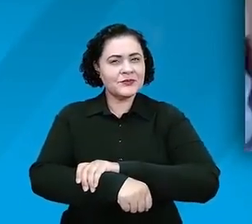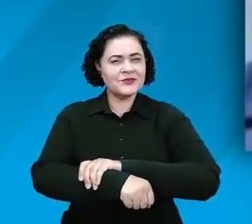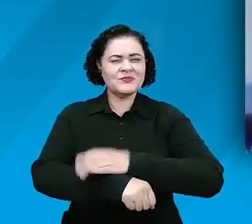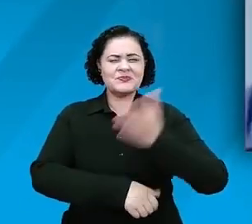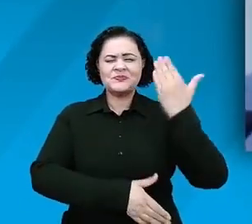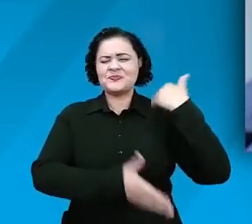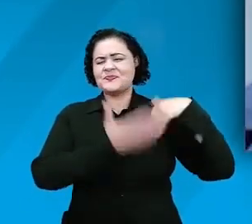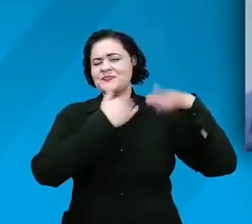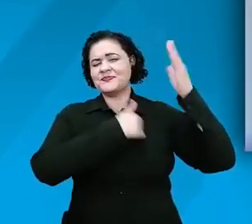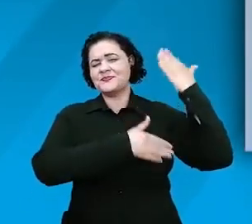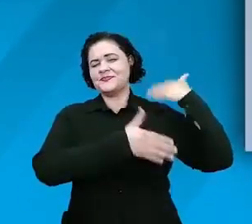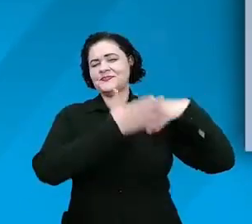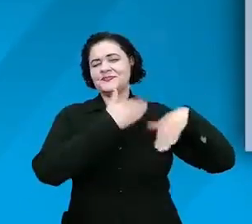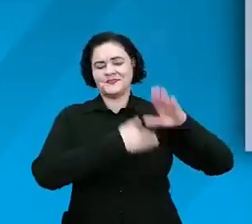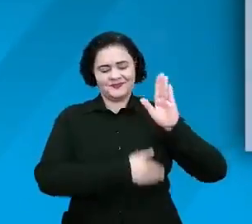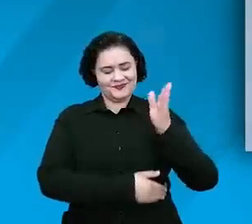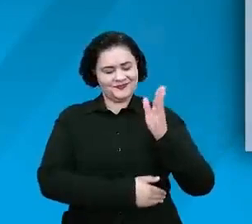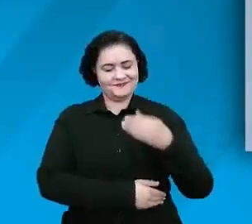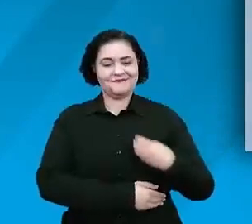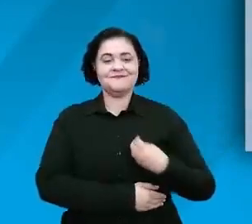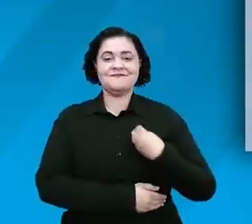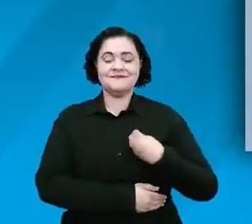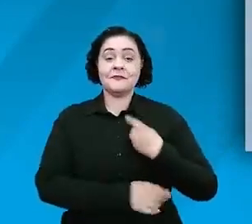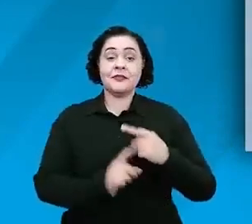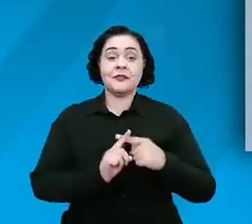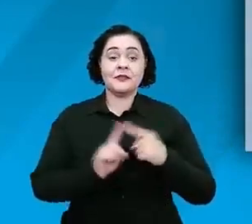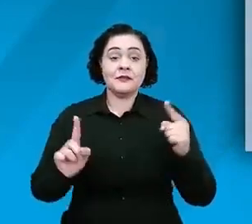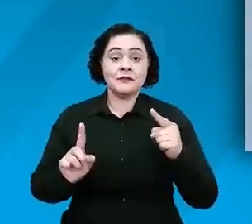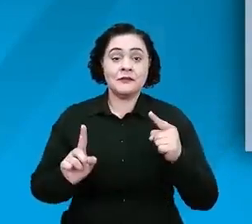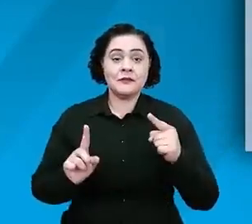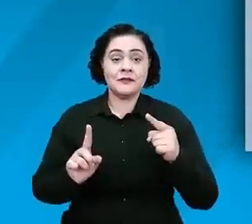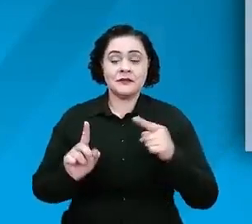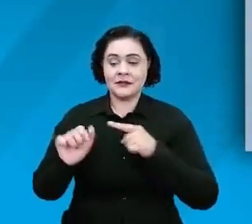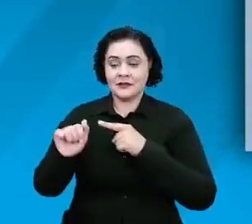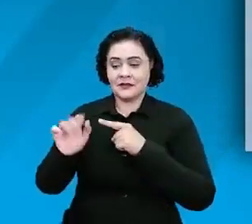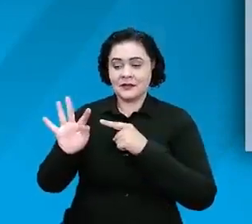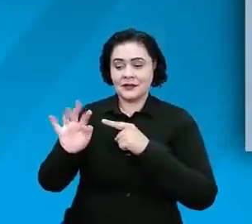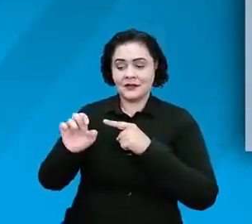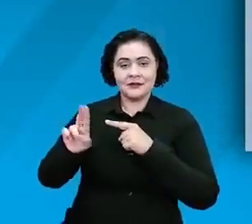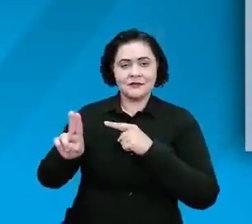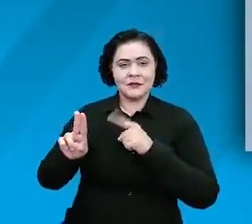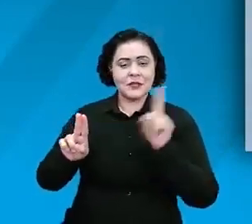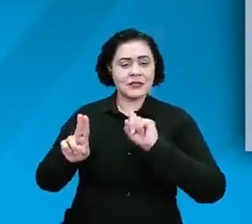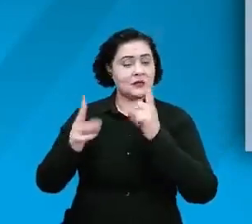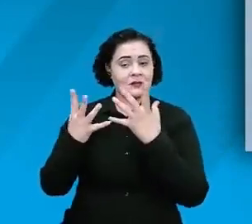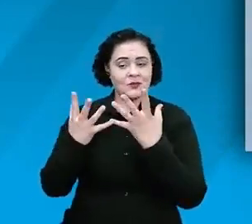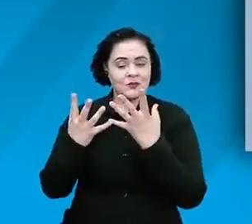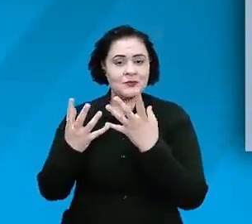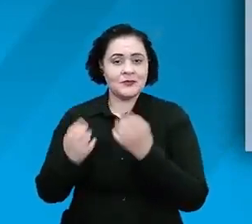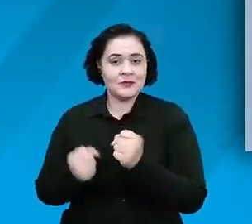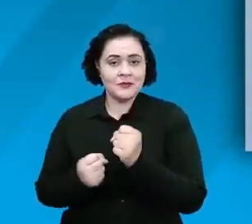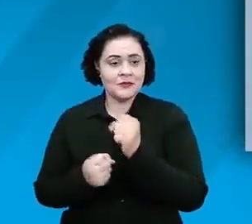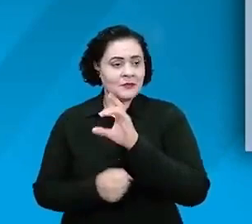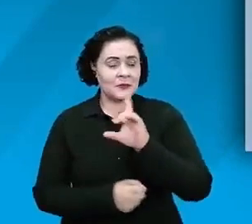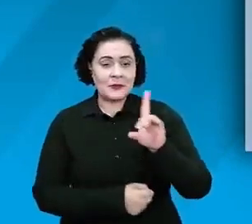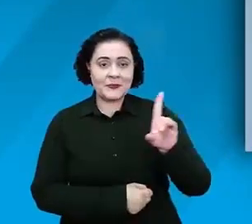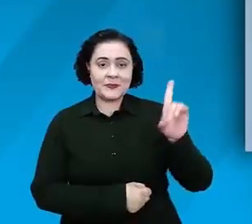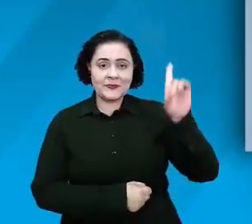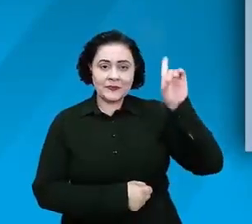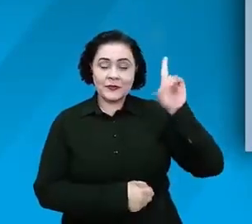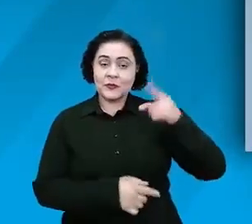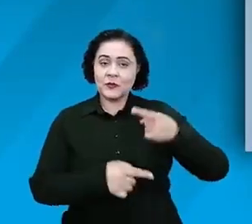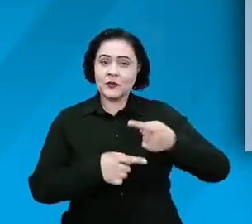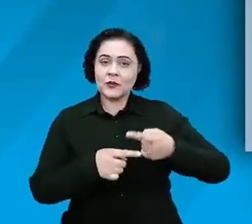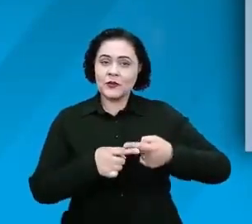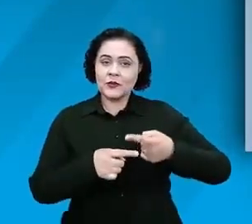vem desde o princípio da nossa história. Mas o ateísmo, a negação da figura do Criador,